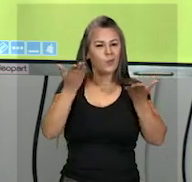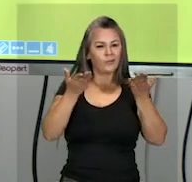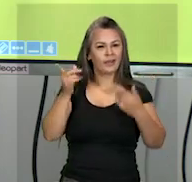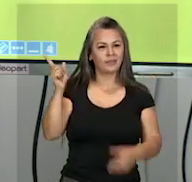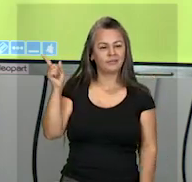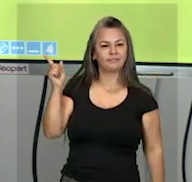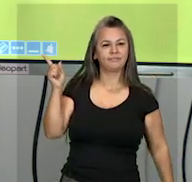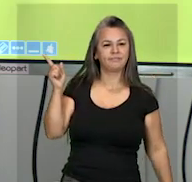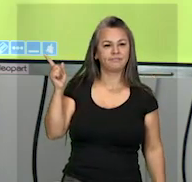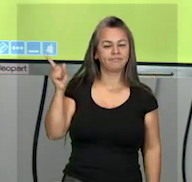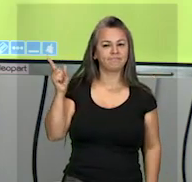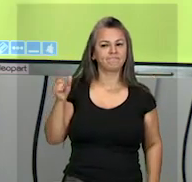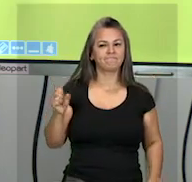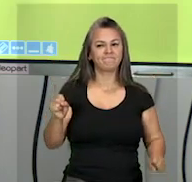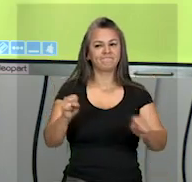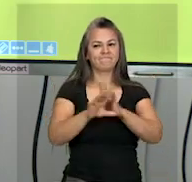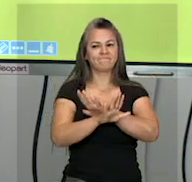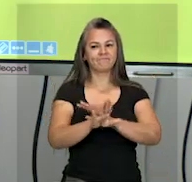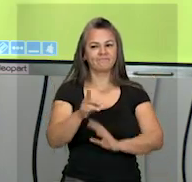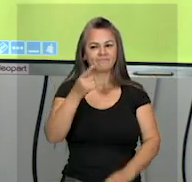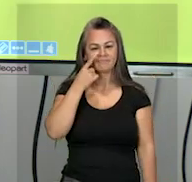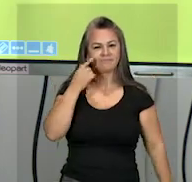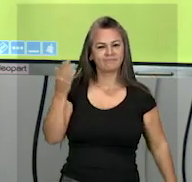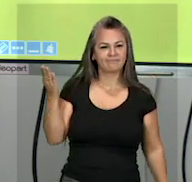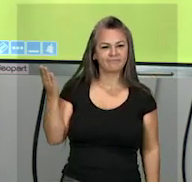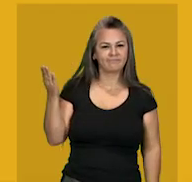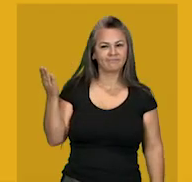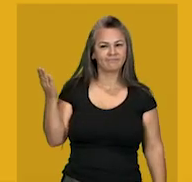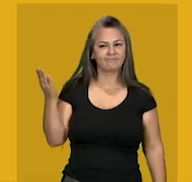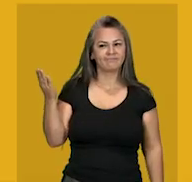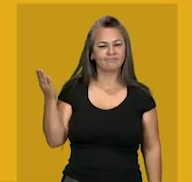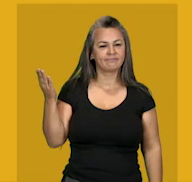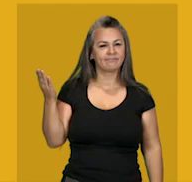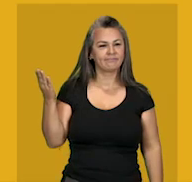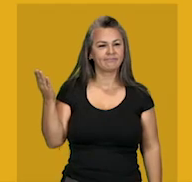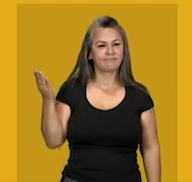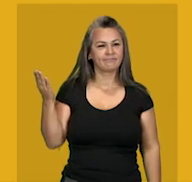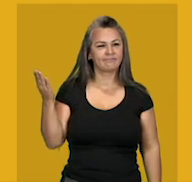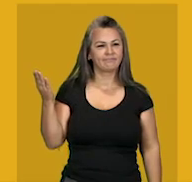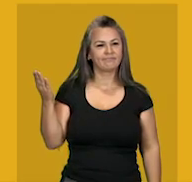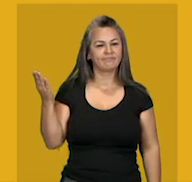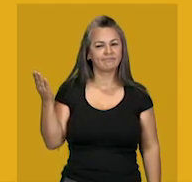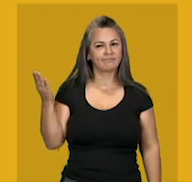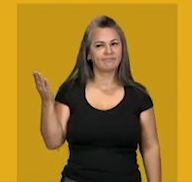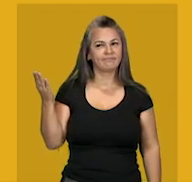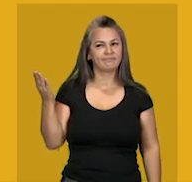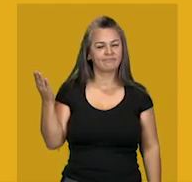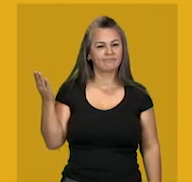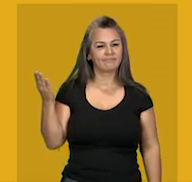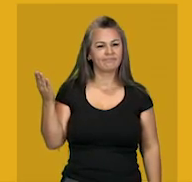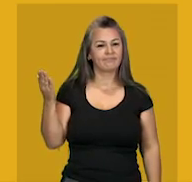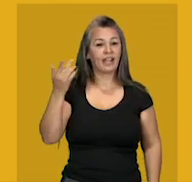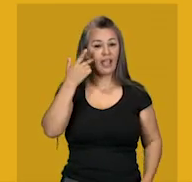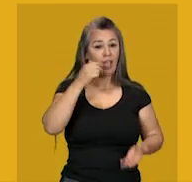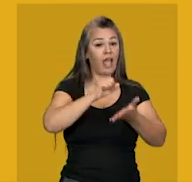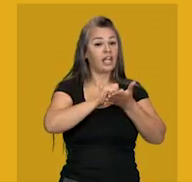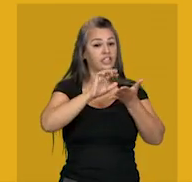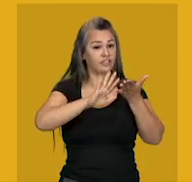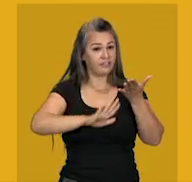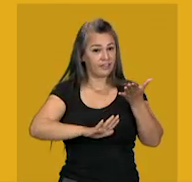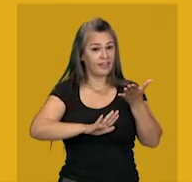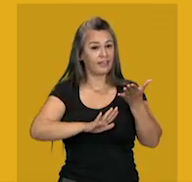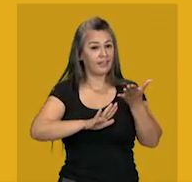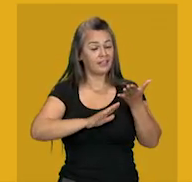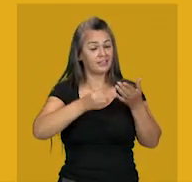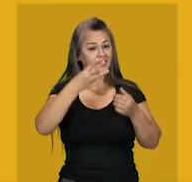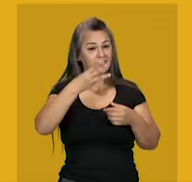nosso. Bom, vamos para uma atividade então. Essa atividade ela é parte do exercício 3, que está na semana 5 do